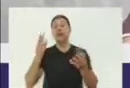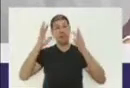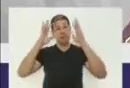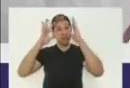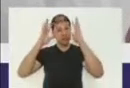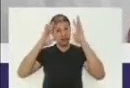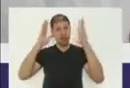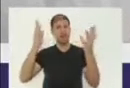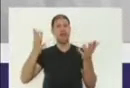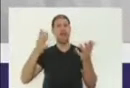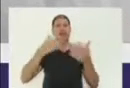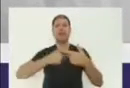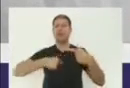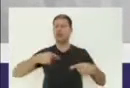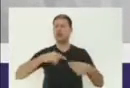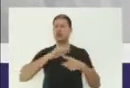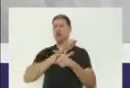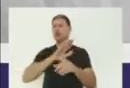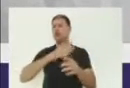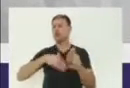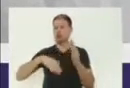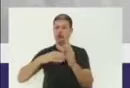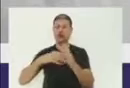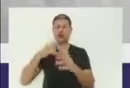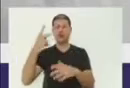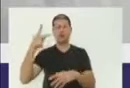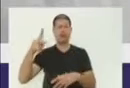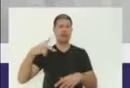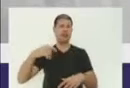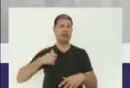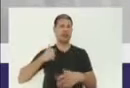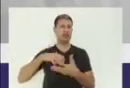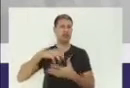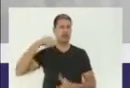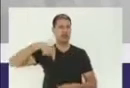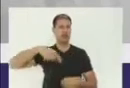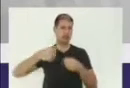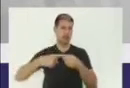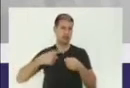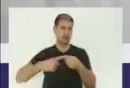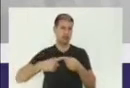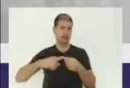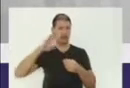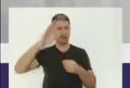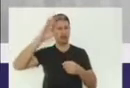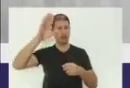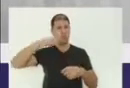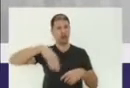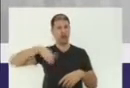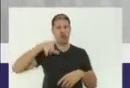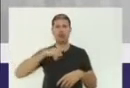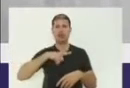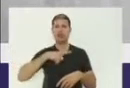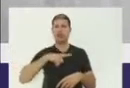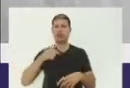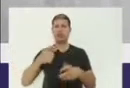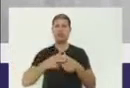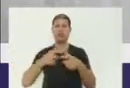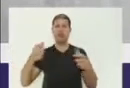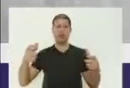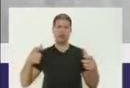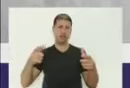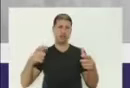em políticas públicas para o idoso em nossa cidade, principalmente nas regiões onde eles estão mais